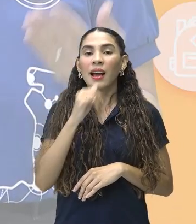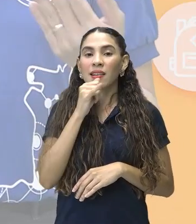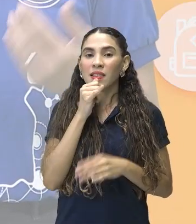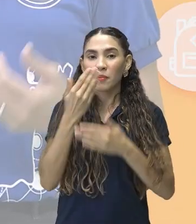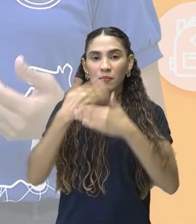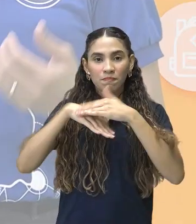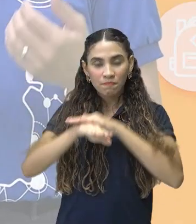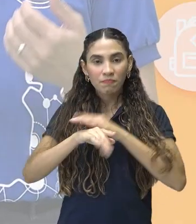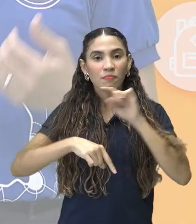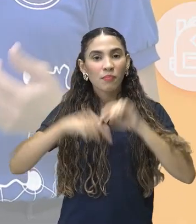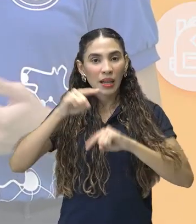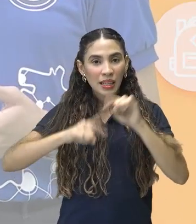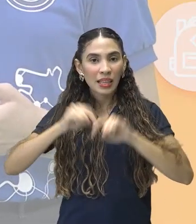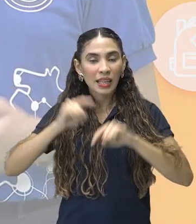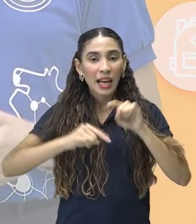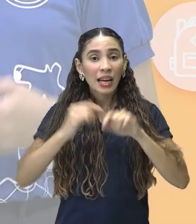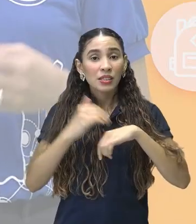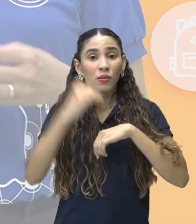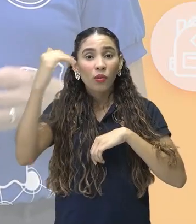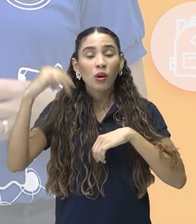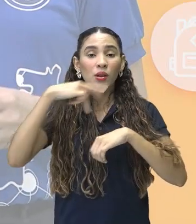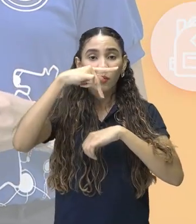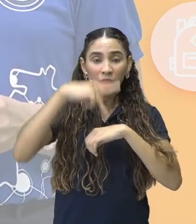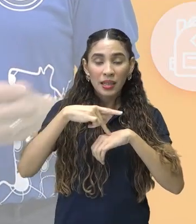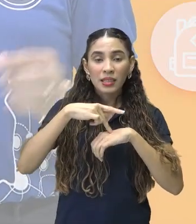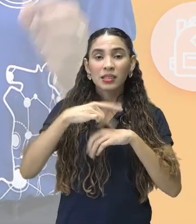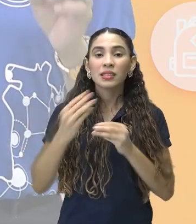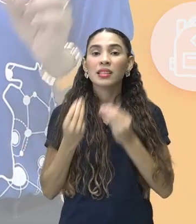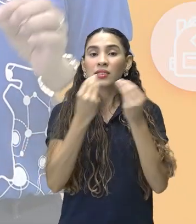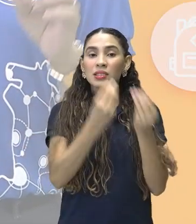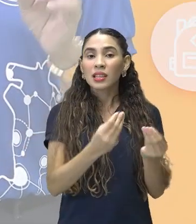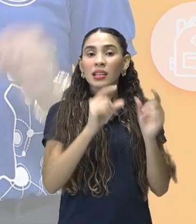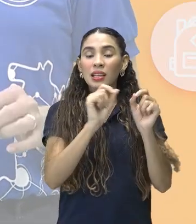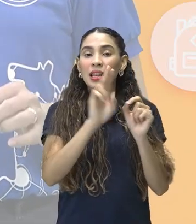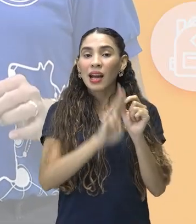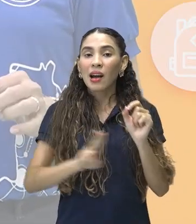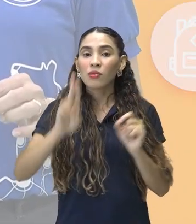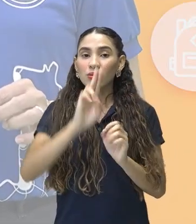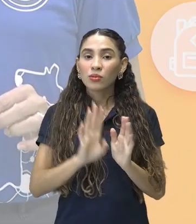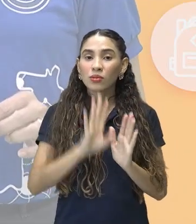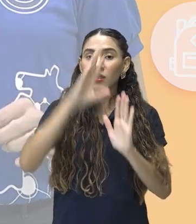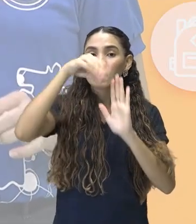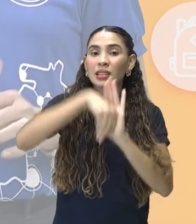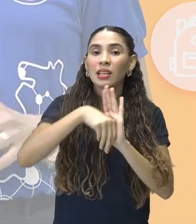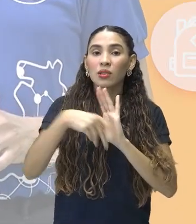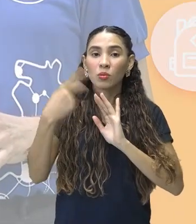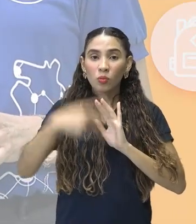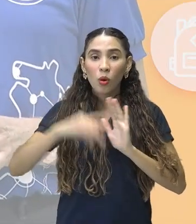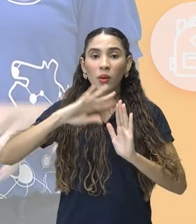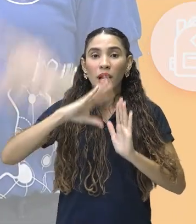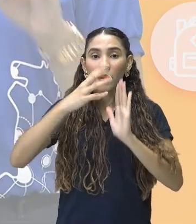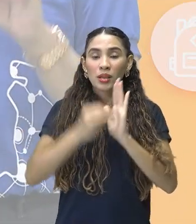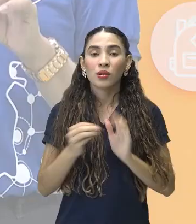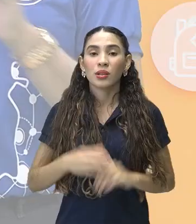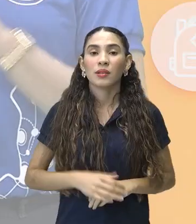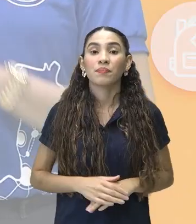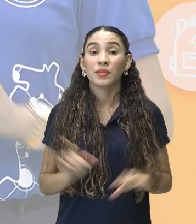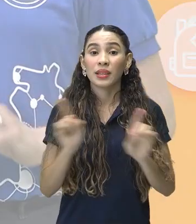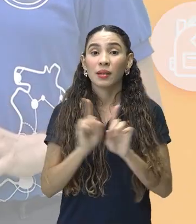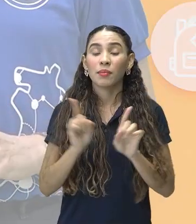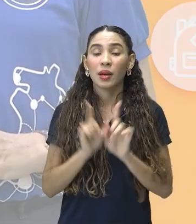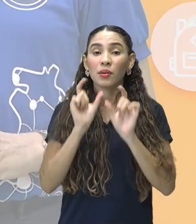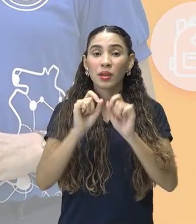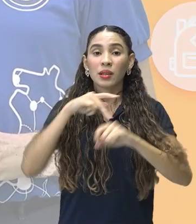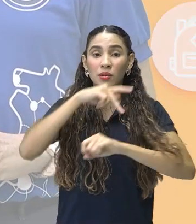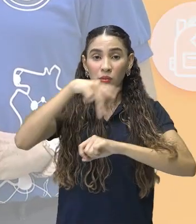armazenamento de bens estrangeiros destinados ao consumo interno da Amazônia e